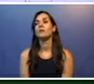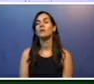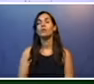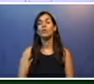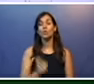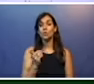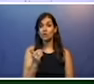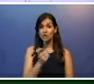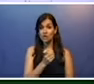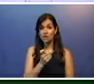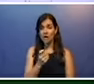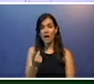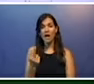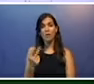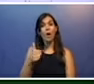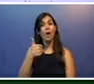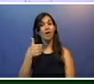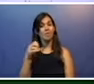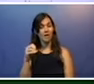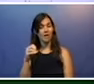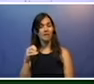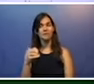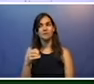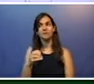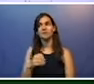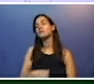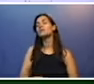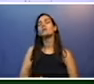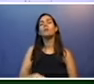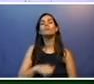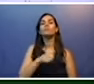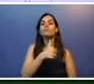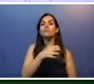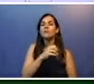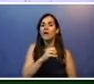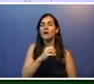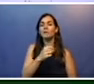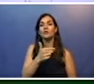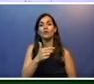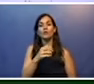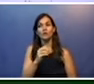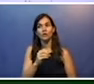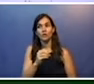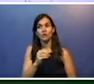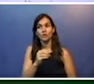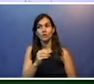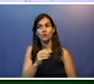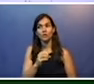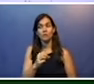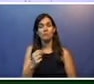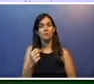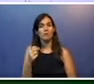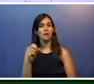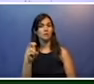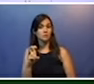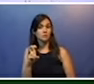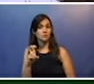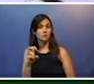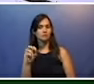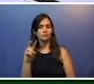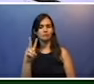número 10. E o V, a 5, não é? Então, vamos lá, ó. 10 mais 10, 20, mais